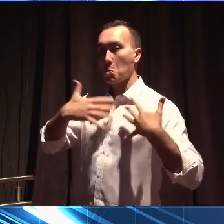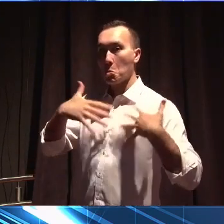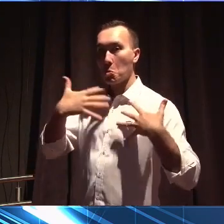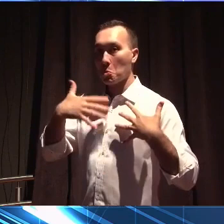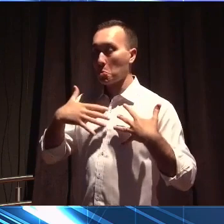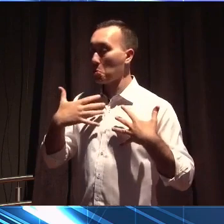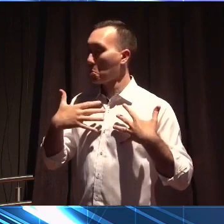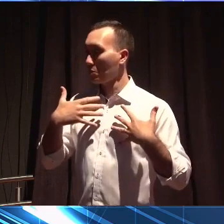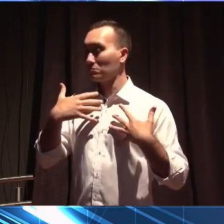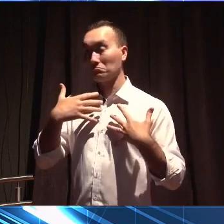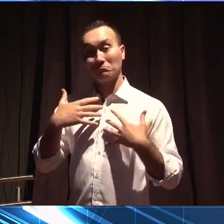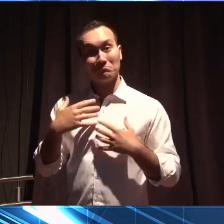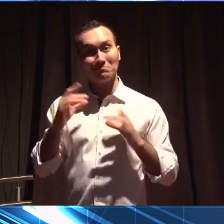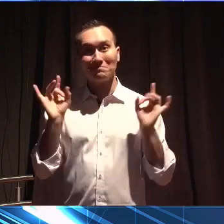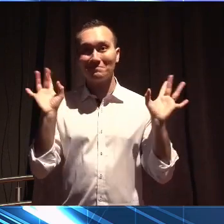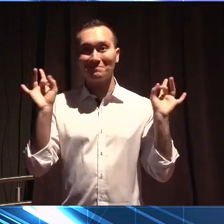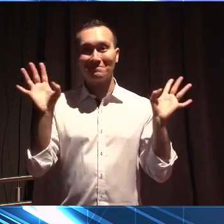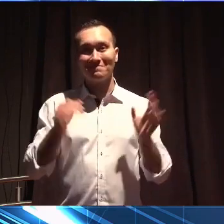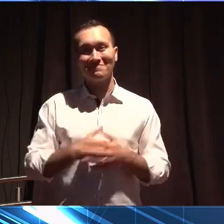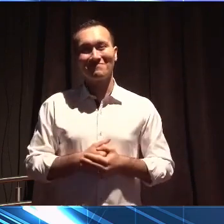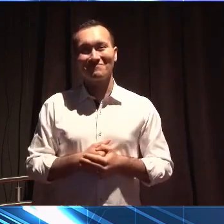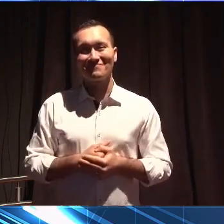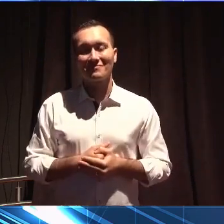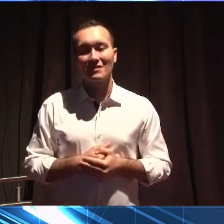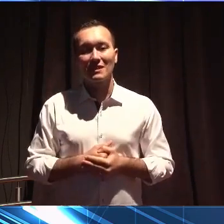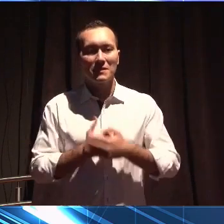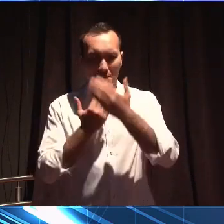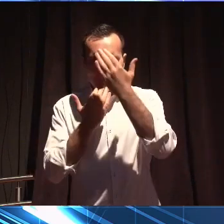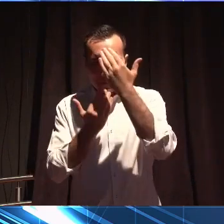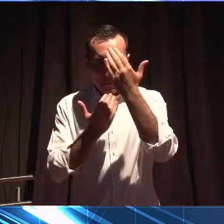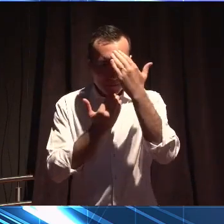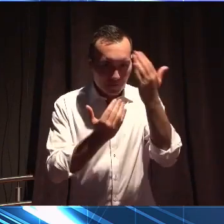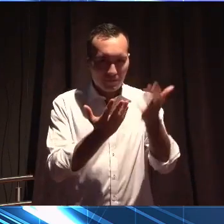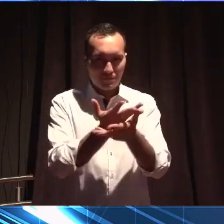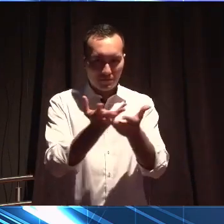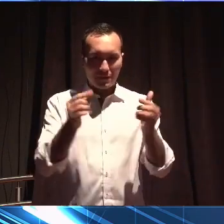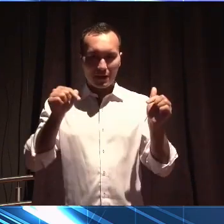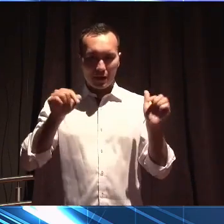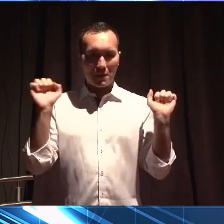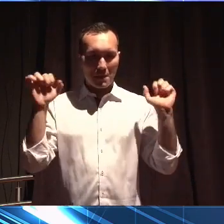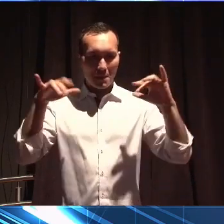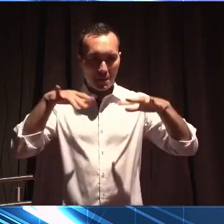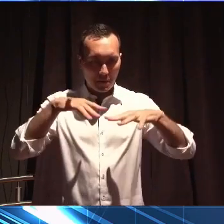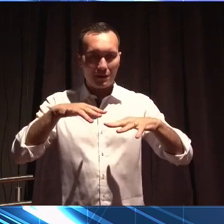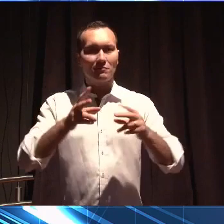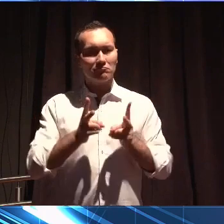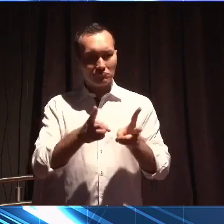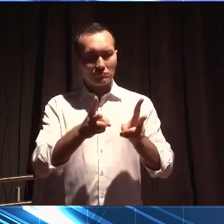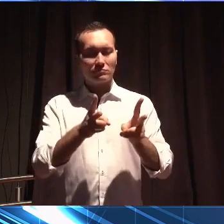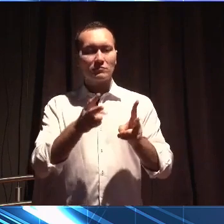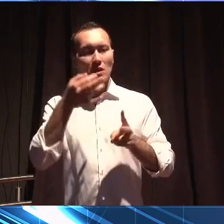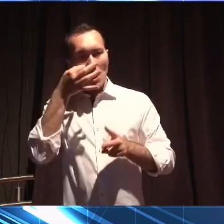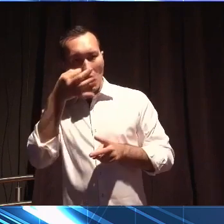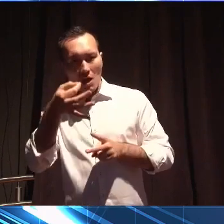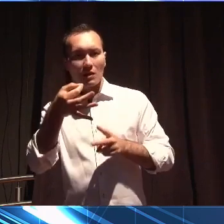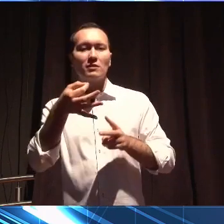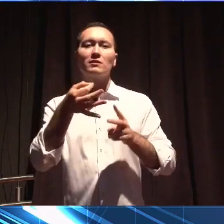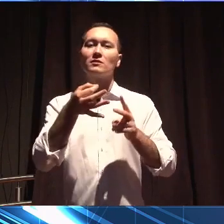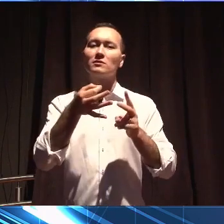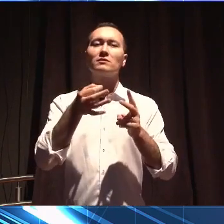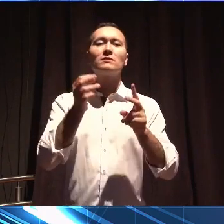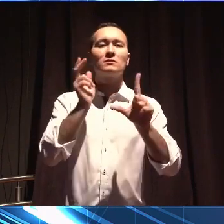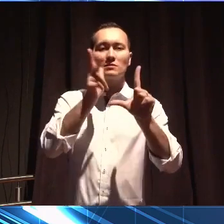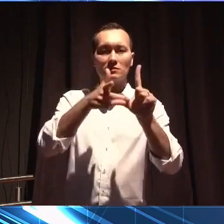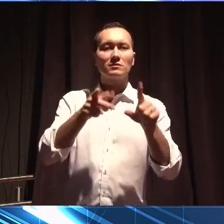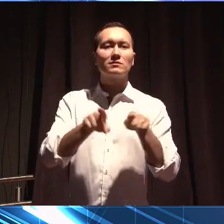do Stadium. Então, gente, obrigado por quem ainda está aqui assistindo a gente, tanto no presencial quanto no online. E obrigado, meu coordenador,